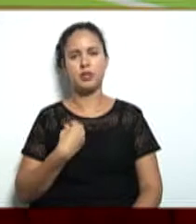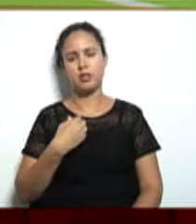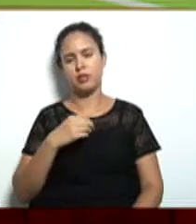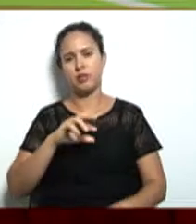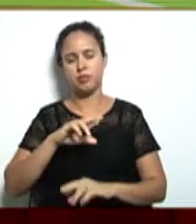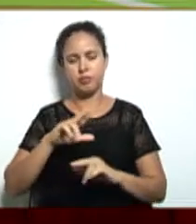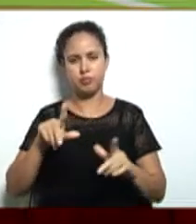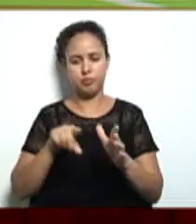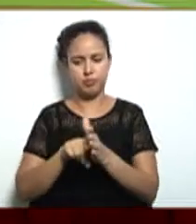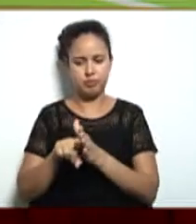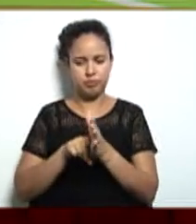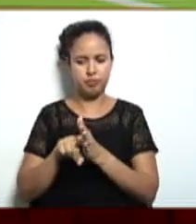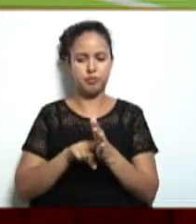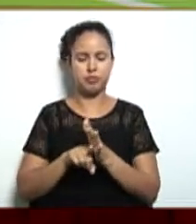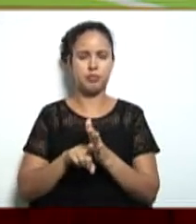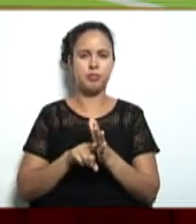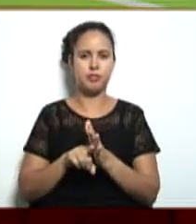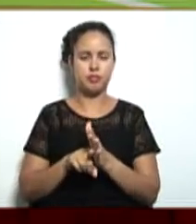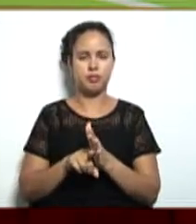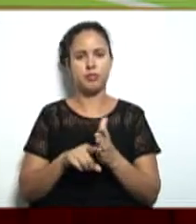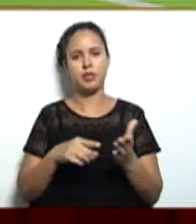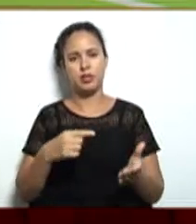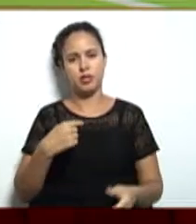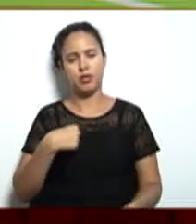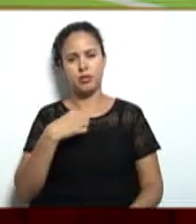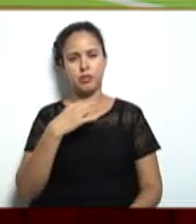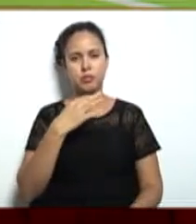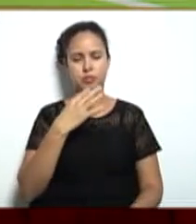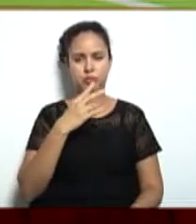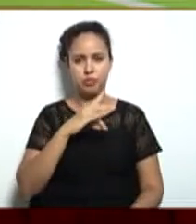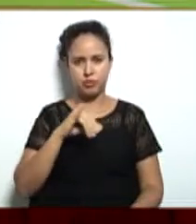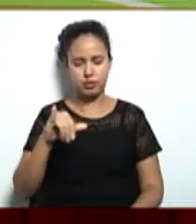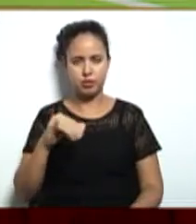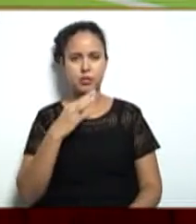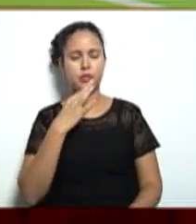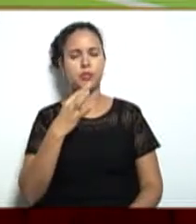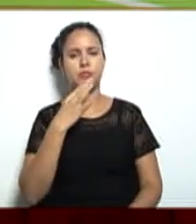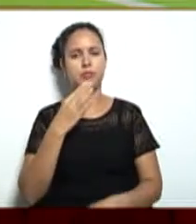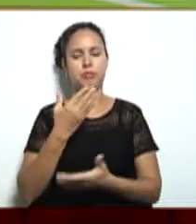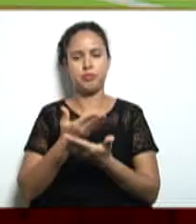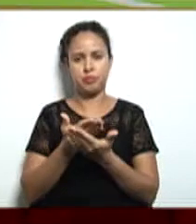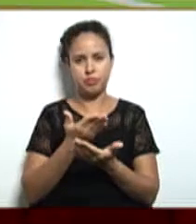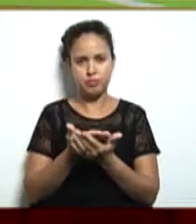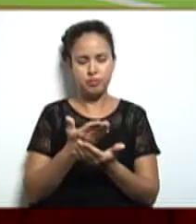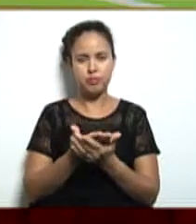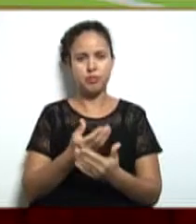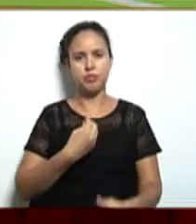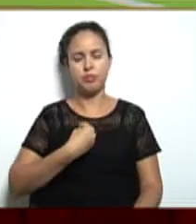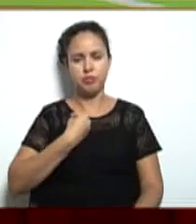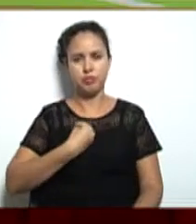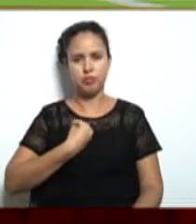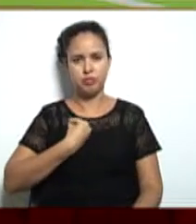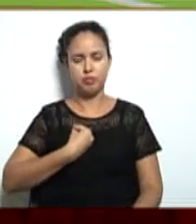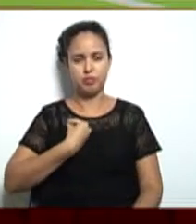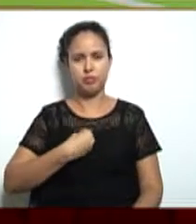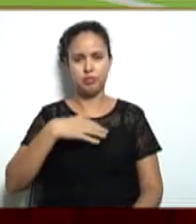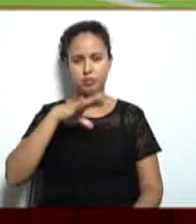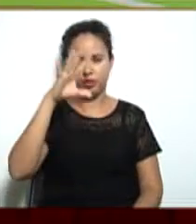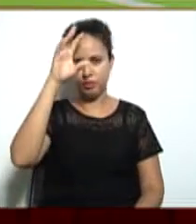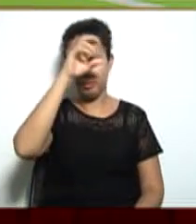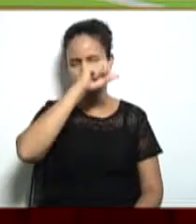pesquiso, eu vou conhecer, eu vou estudar. Na prática profissional eu vou vivenciar, eu vou